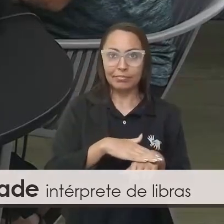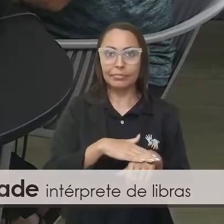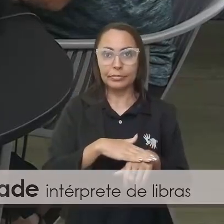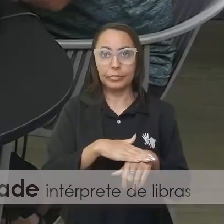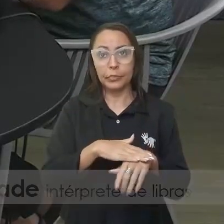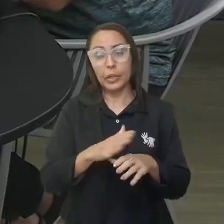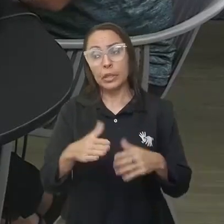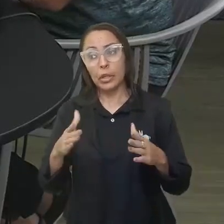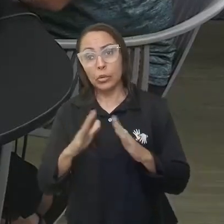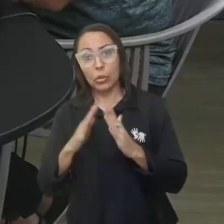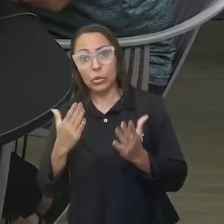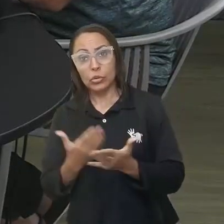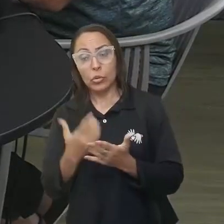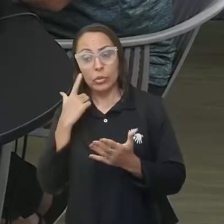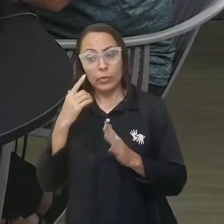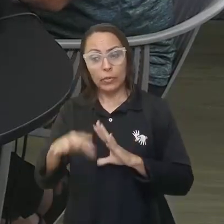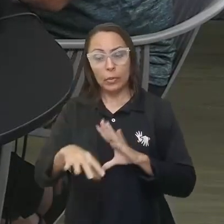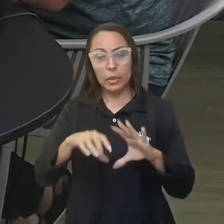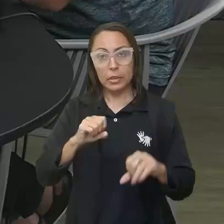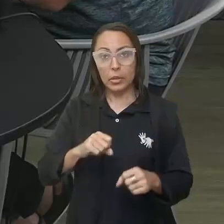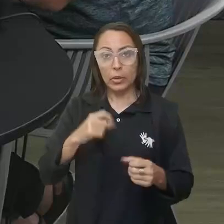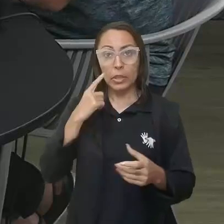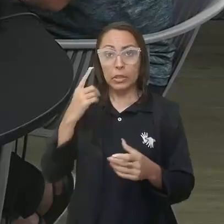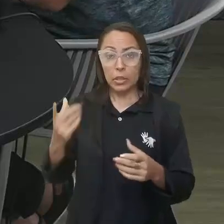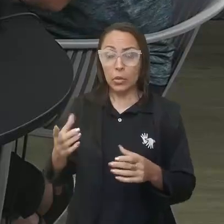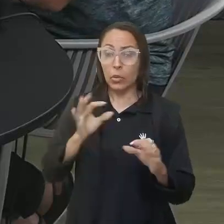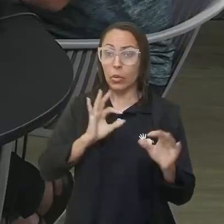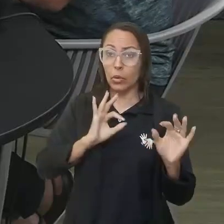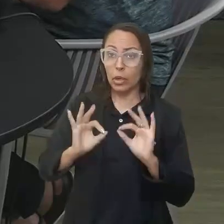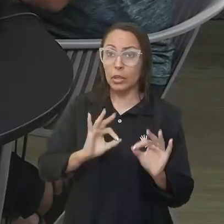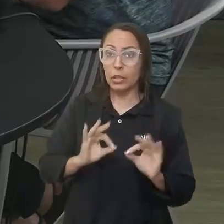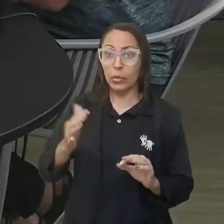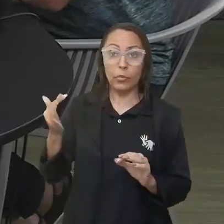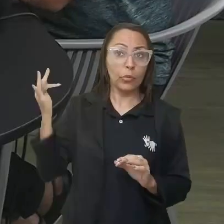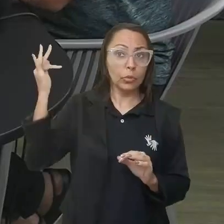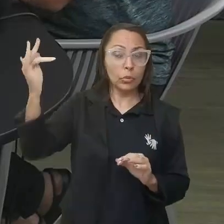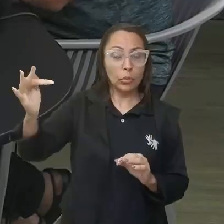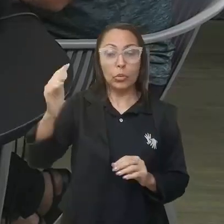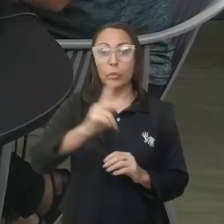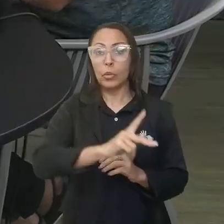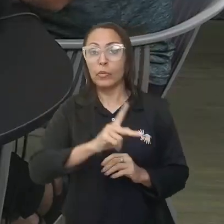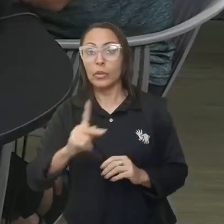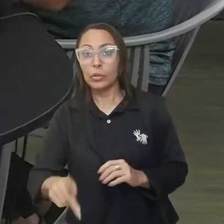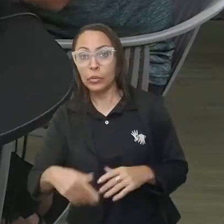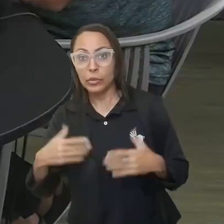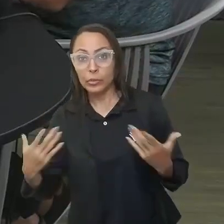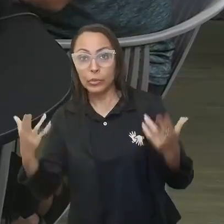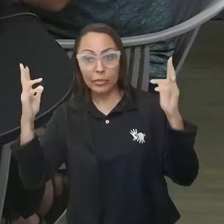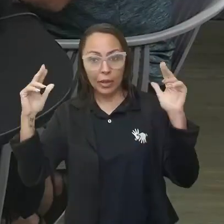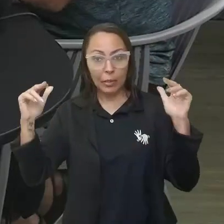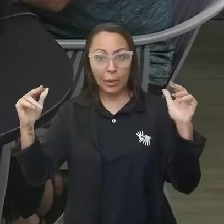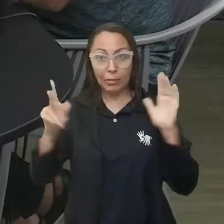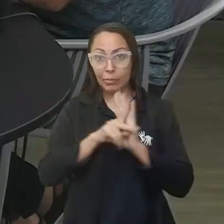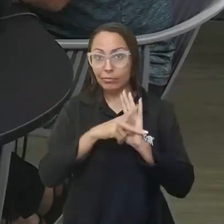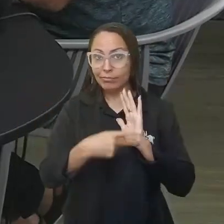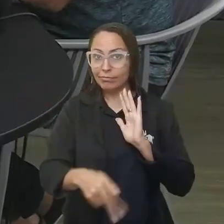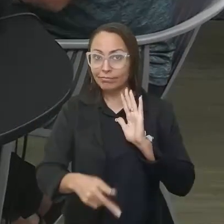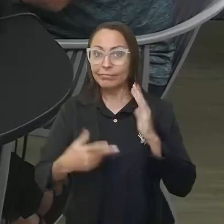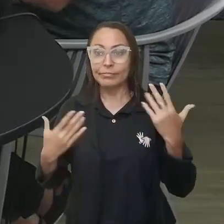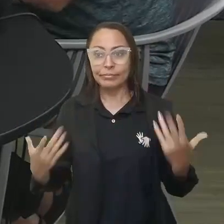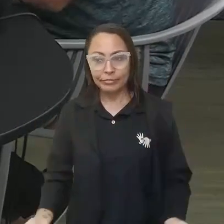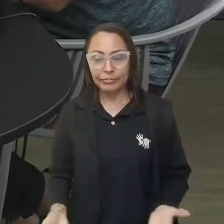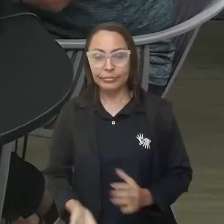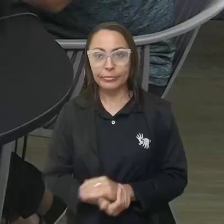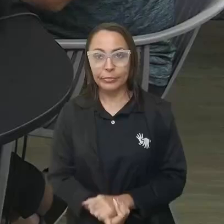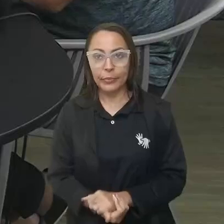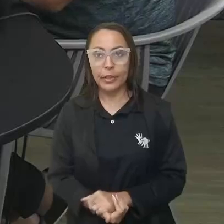Será que nossas escolas de formações estão preparando os nossos futuros professores para esse tema? Então, assim, por isso que